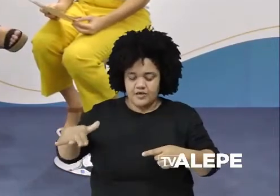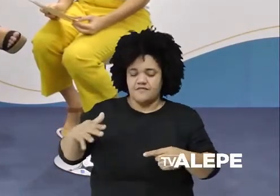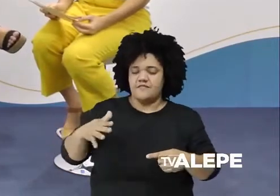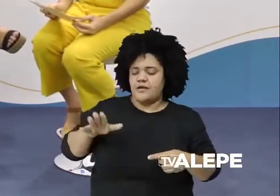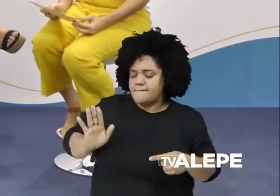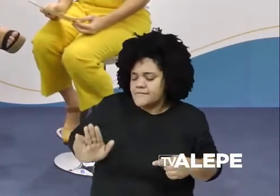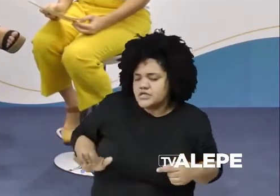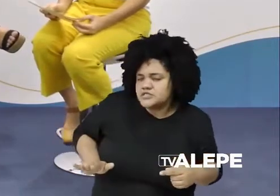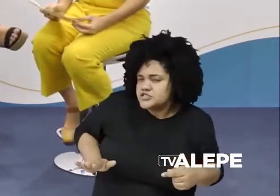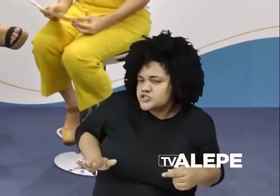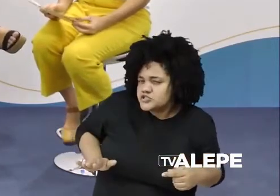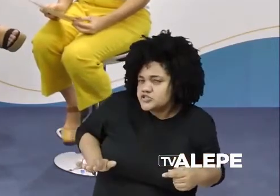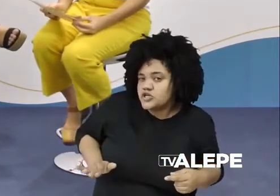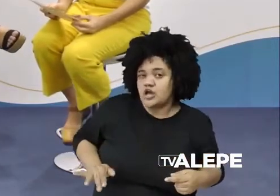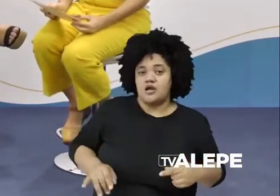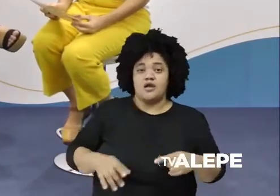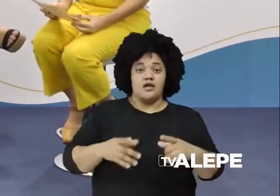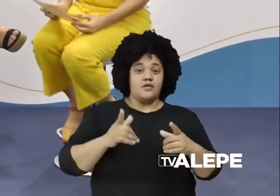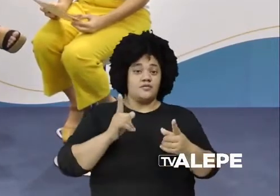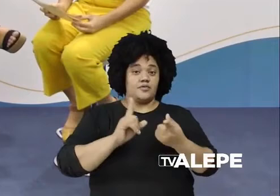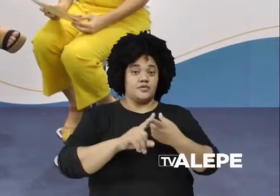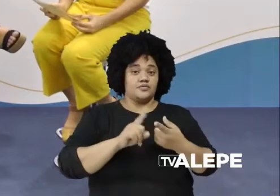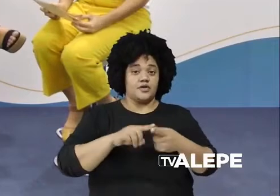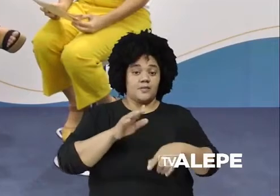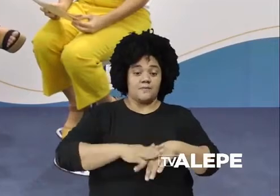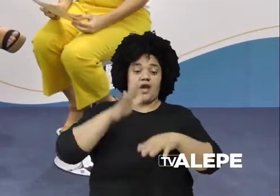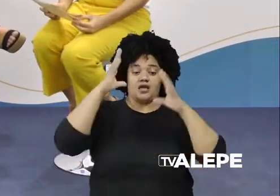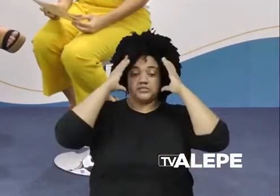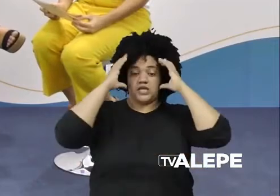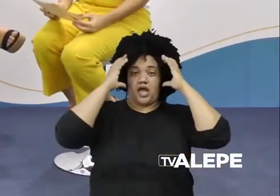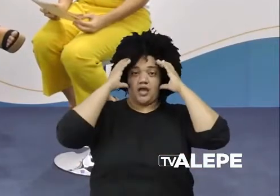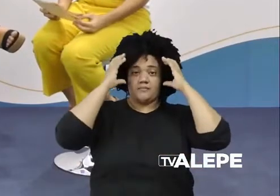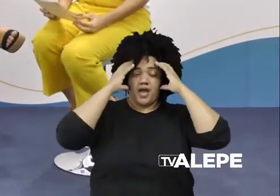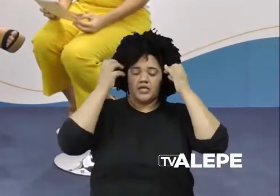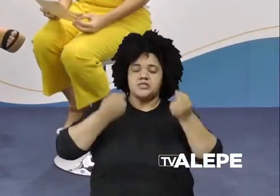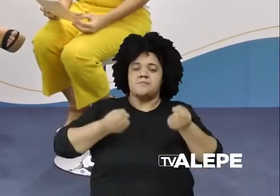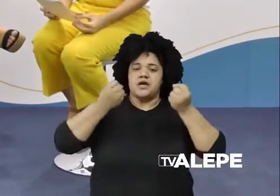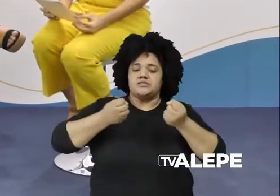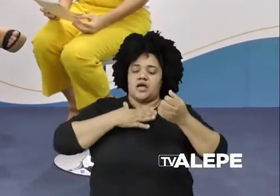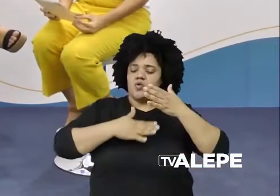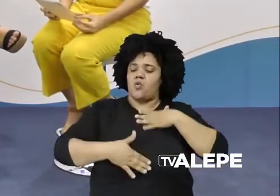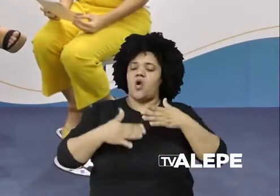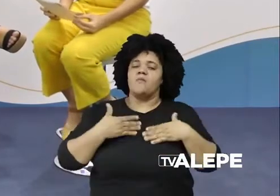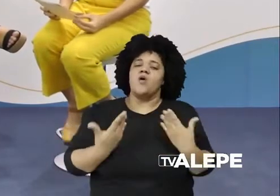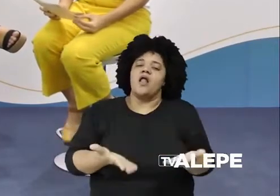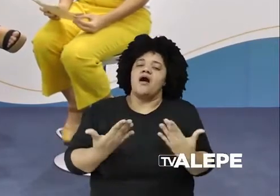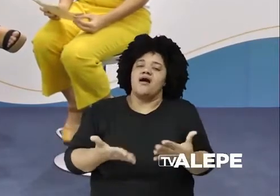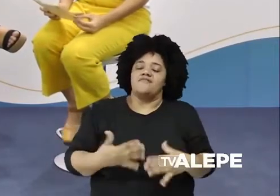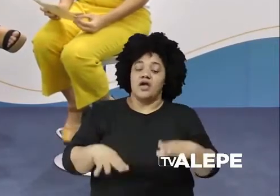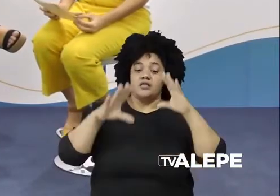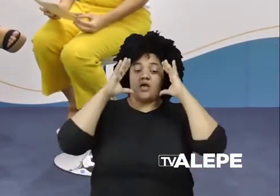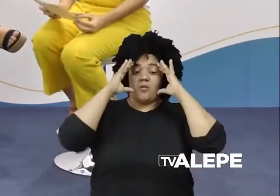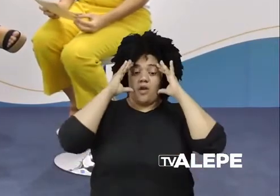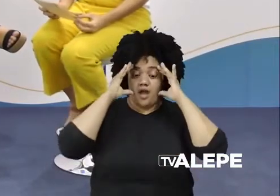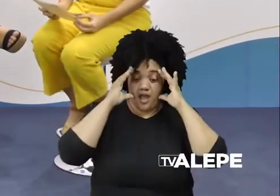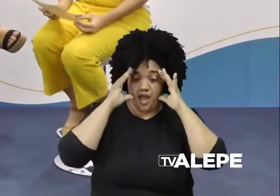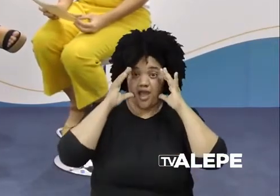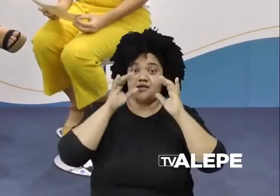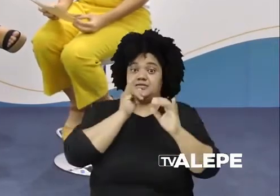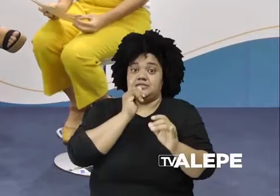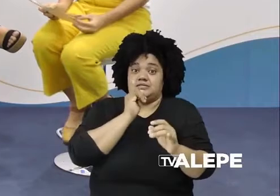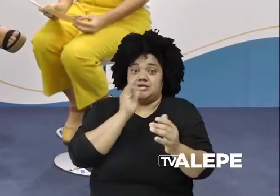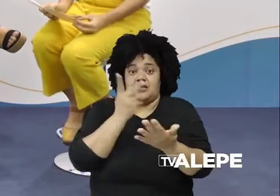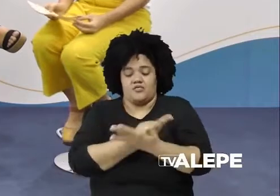mais nova, que a cabeça ela é mais pesada do que o resto do corpo. E se ocorrer um acidente, por exemplo,